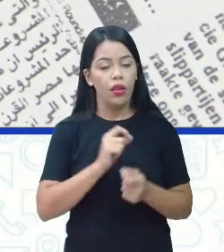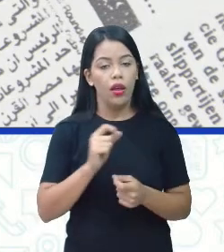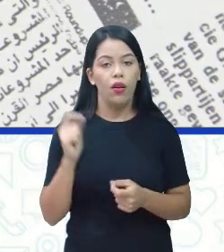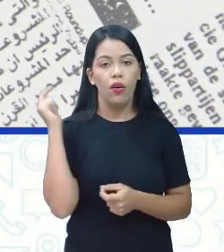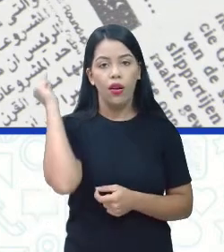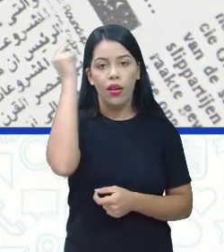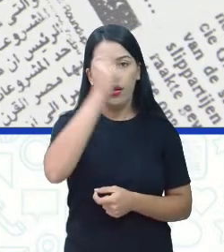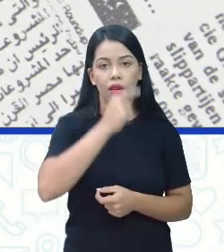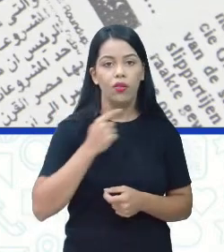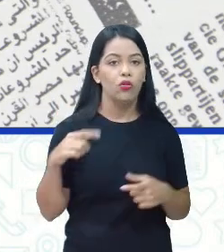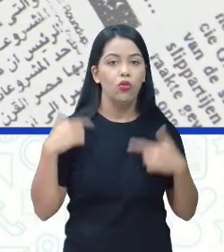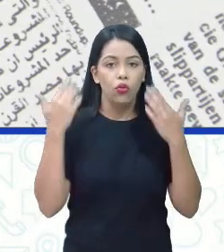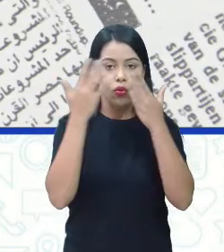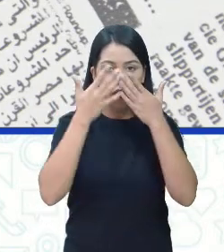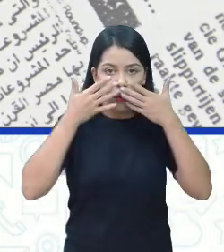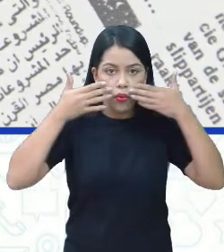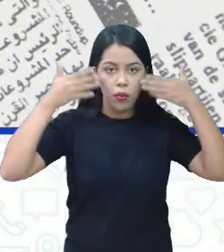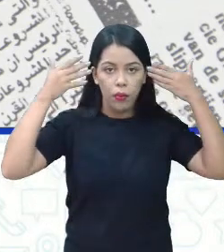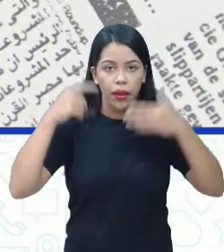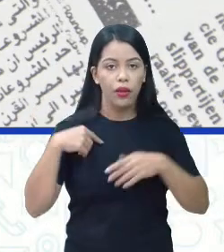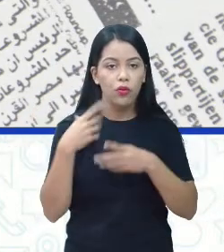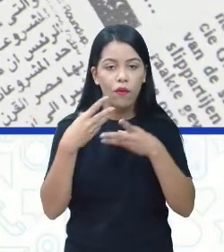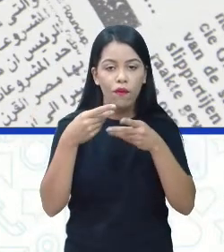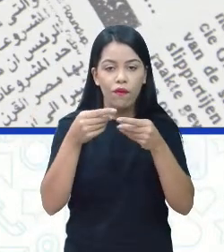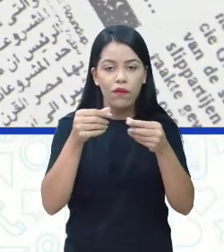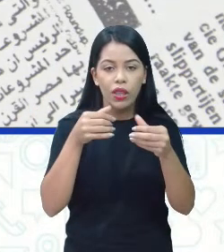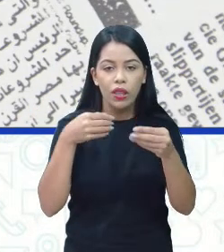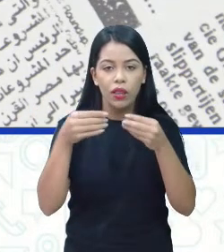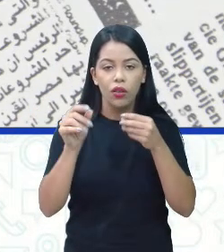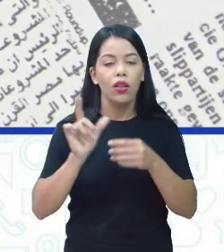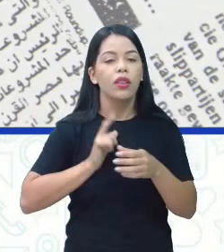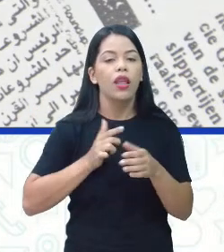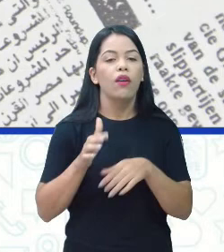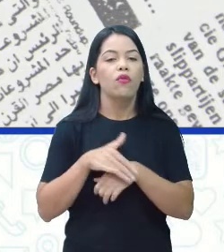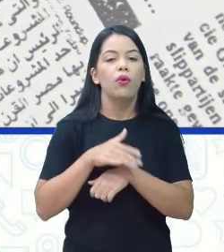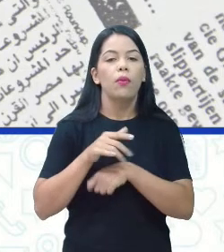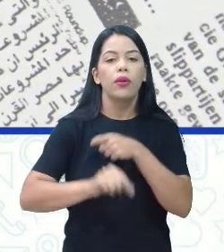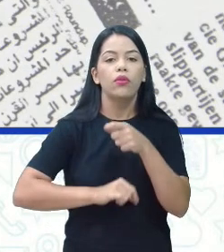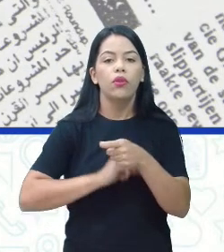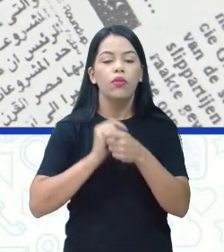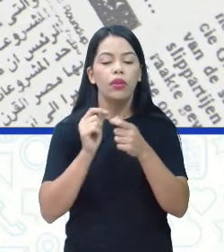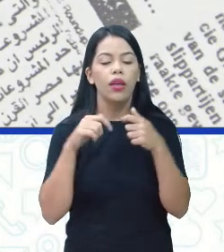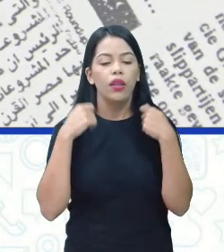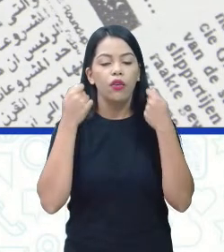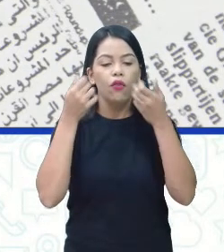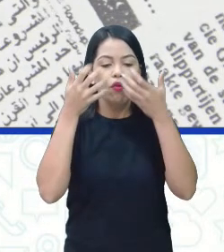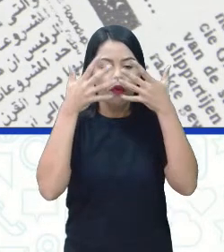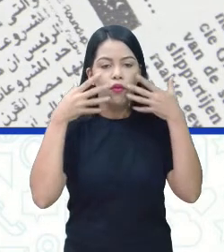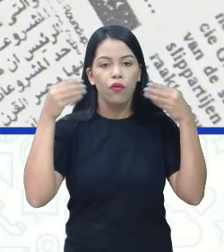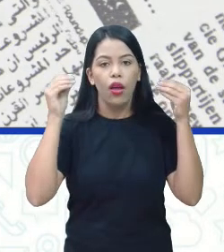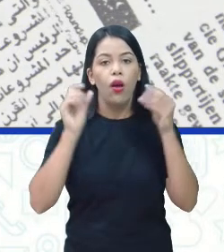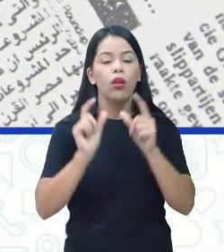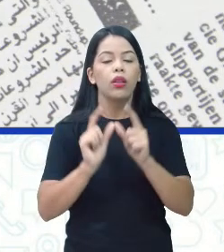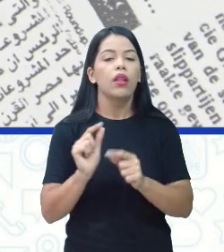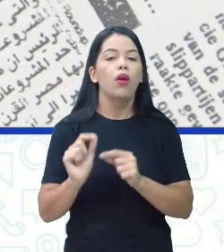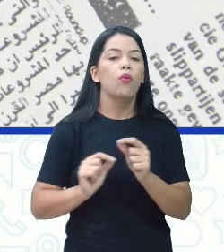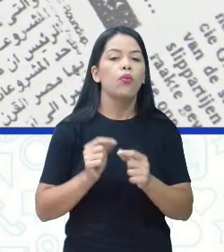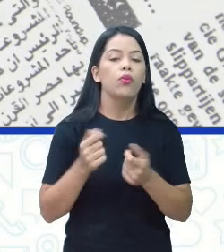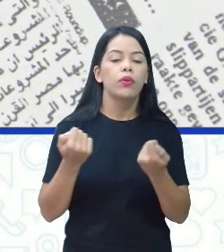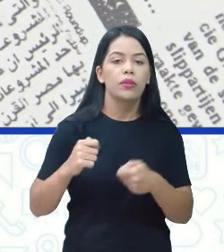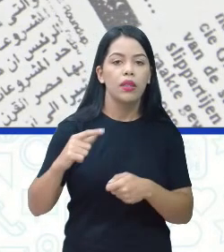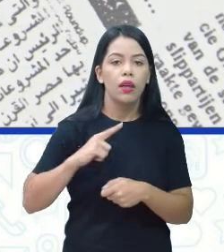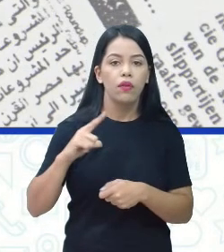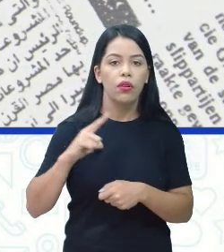um véu de tule finíssimo. Houve uma época em que o véu era tão indispensável que significava uma das ilusões das